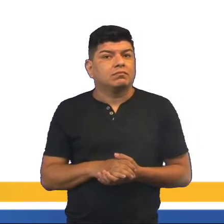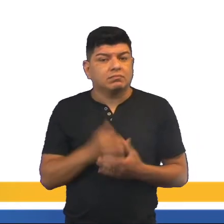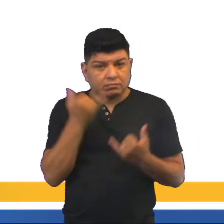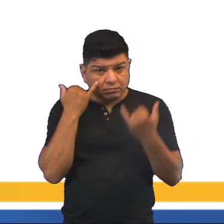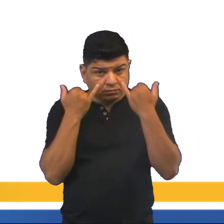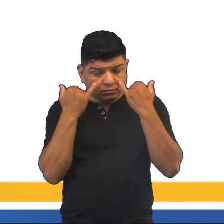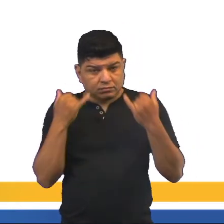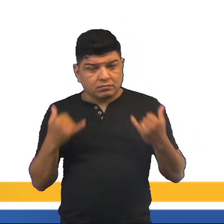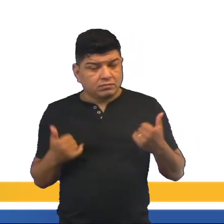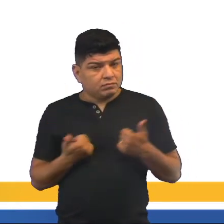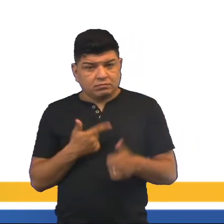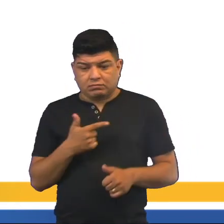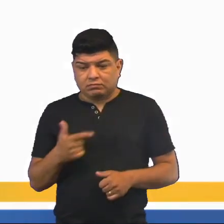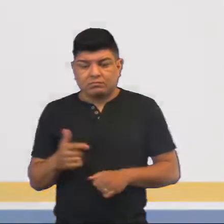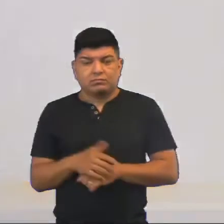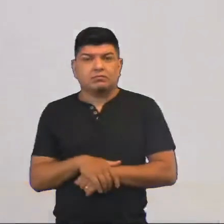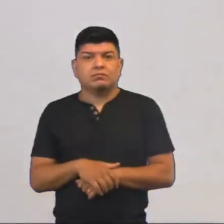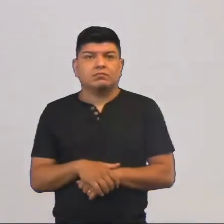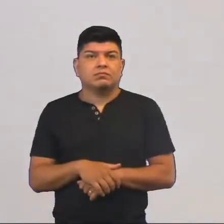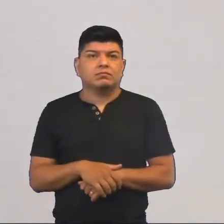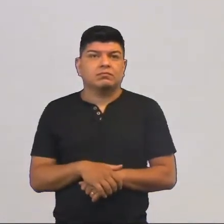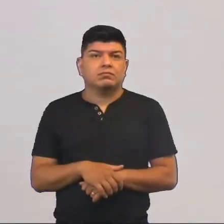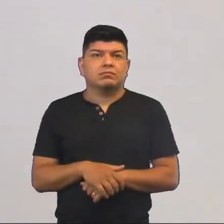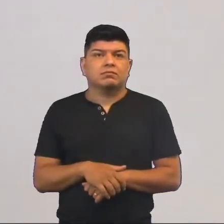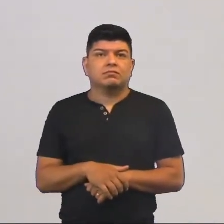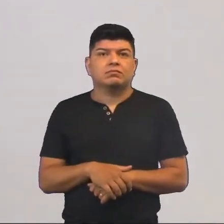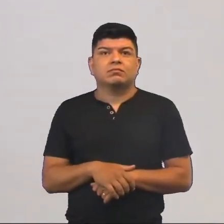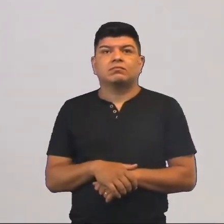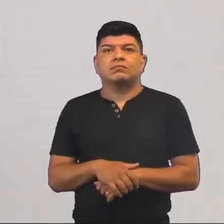informação concreta sobre isso.